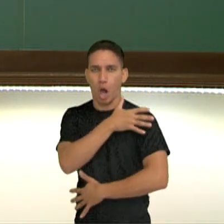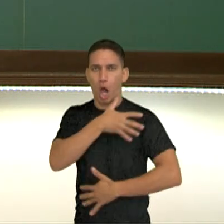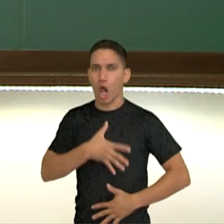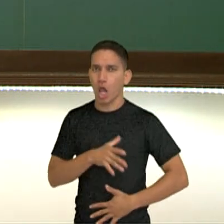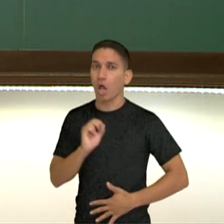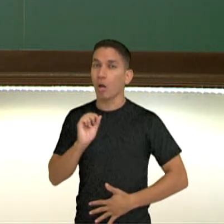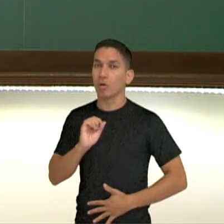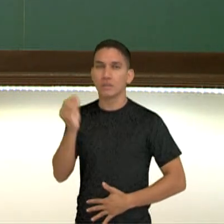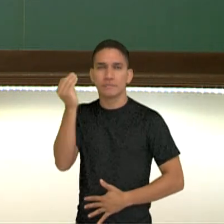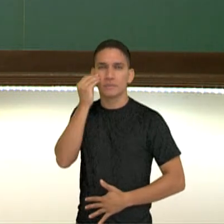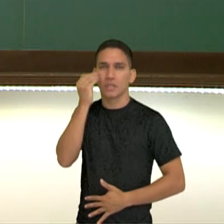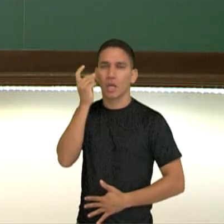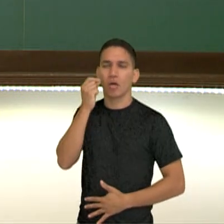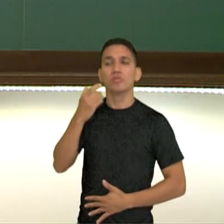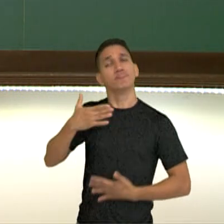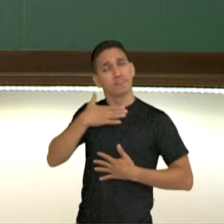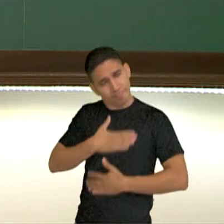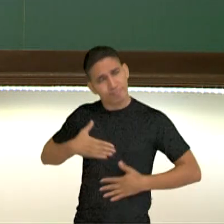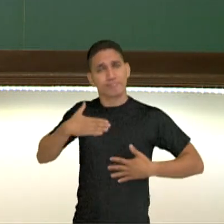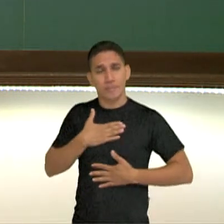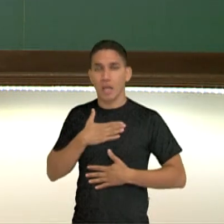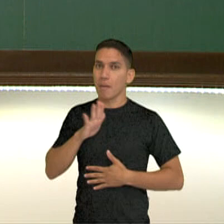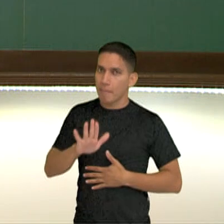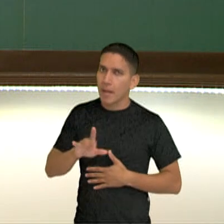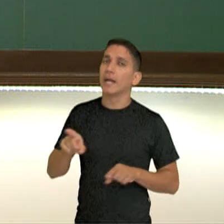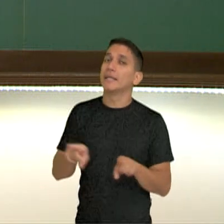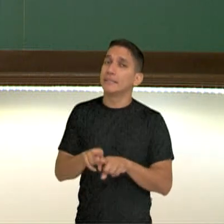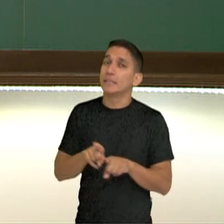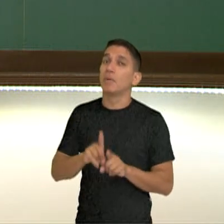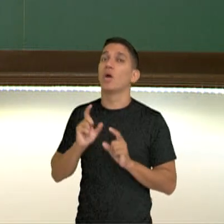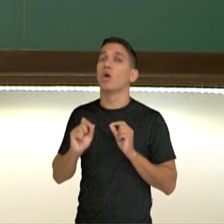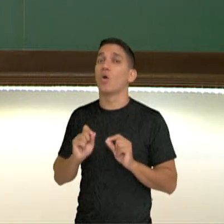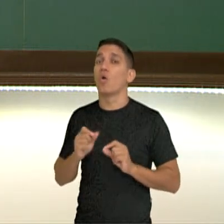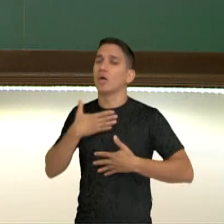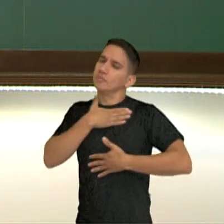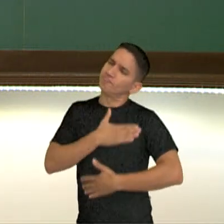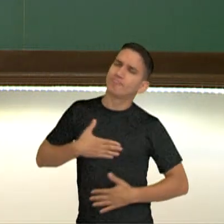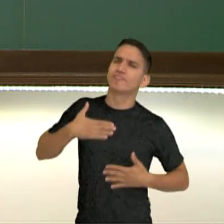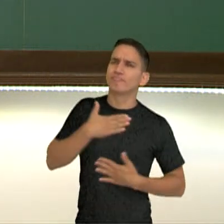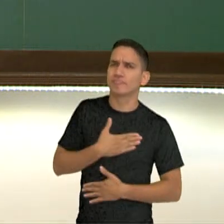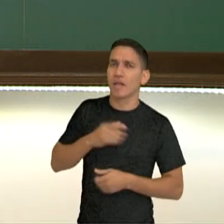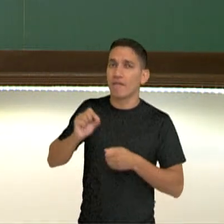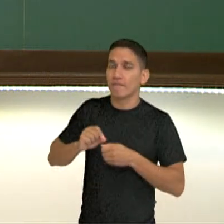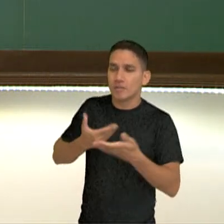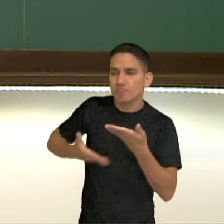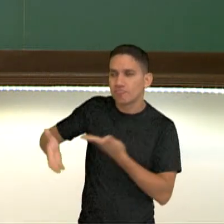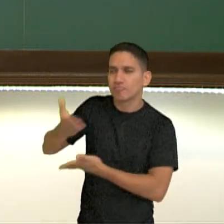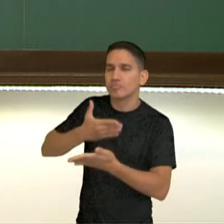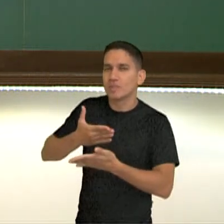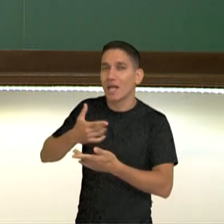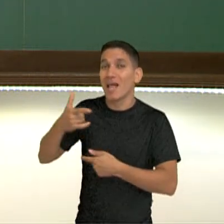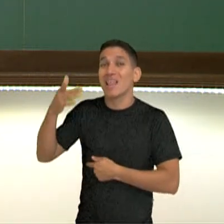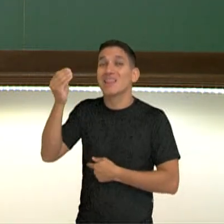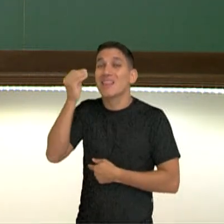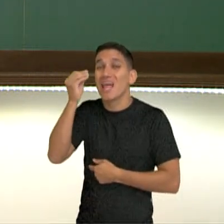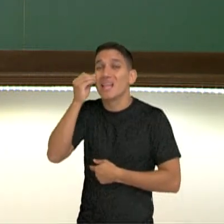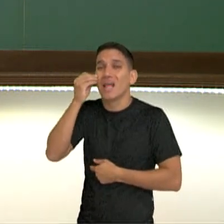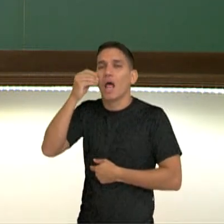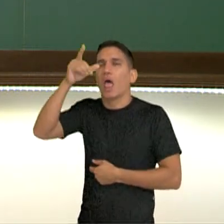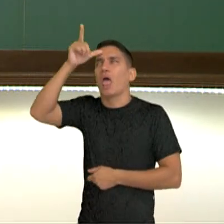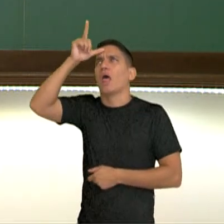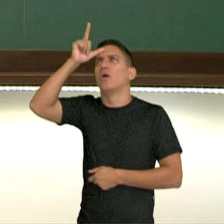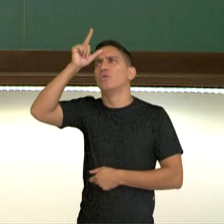a título de entreter mais um entretenimento que os fizessem muitas vezes esquecer das Dores